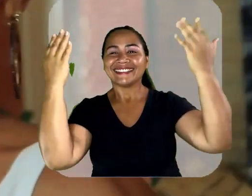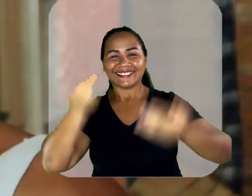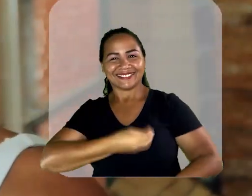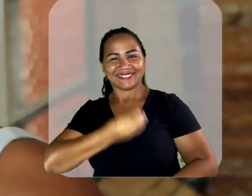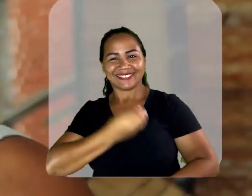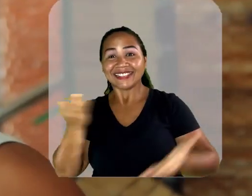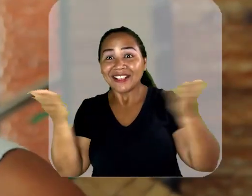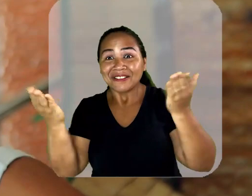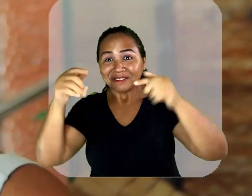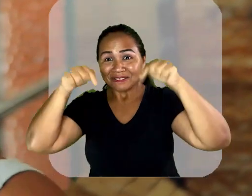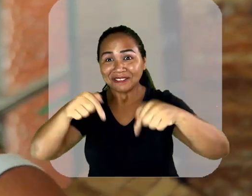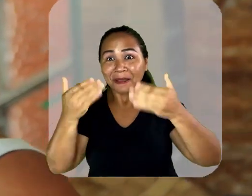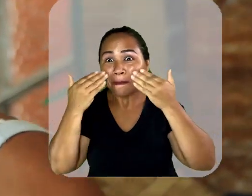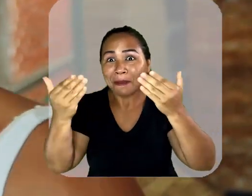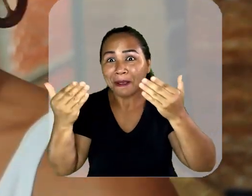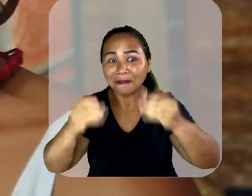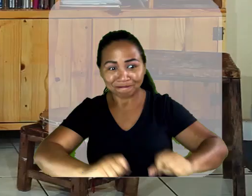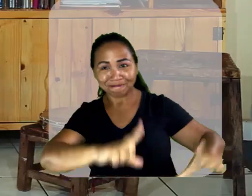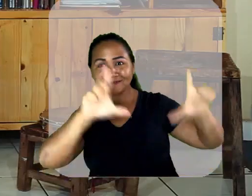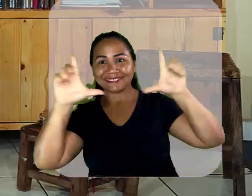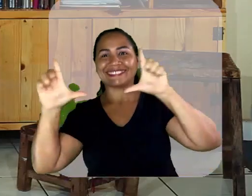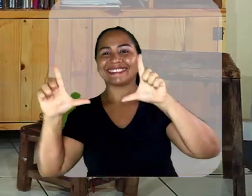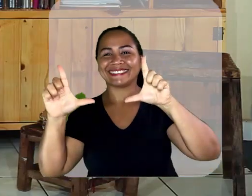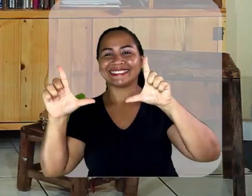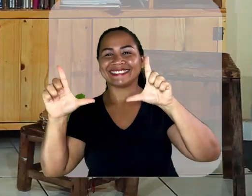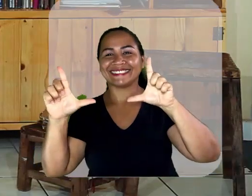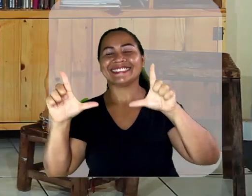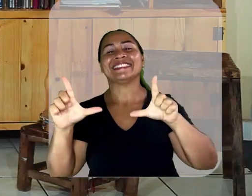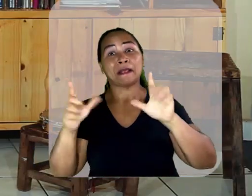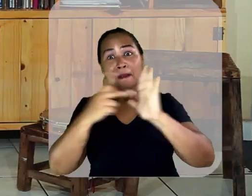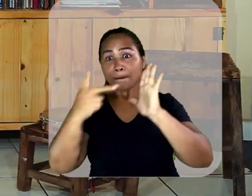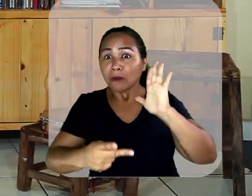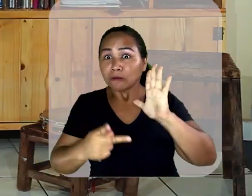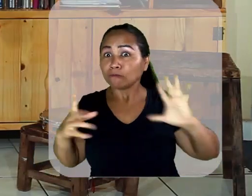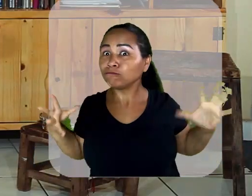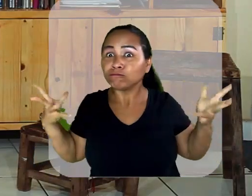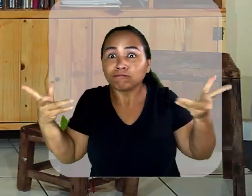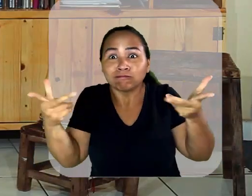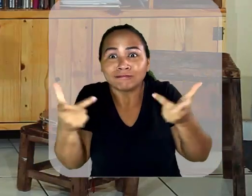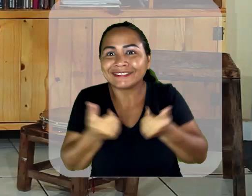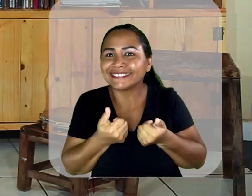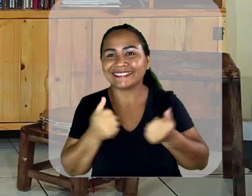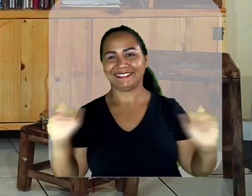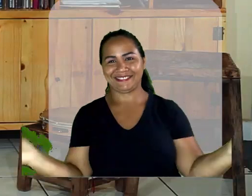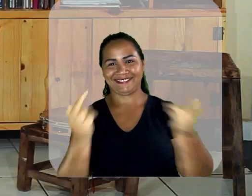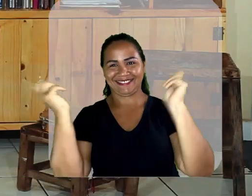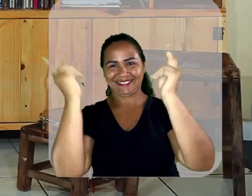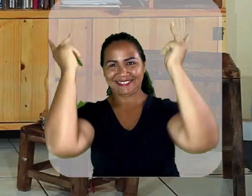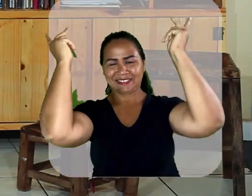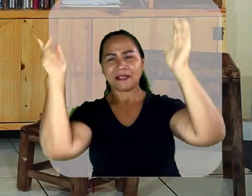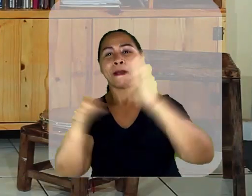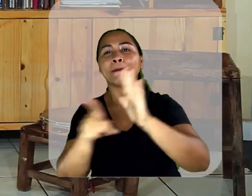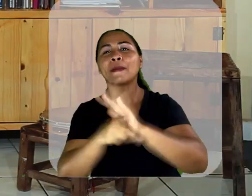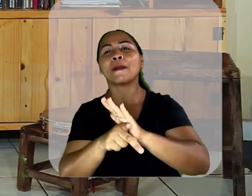Estamos aqui hoje fazendo essa participação nesse projeto incrível de valorização dessa